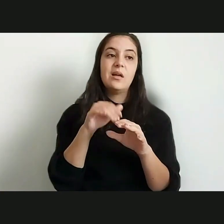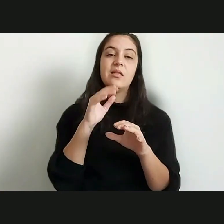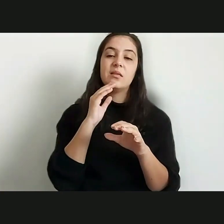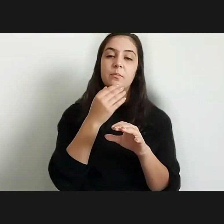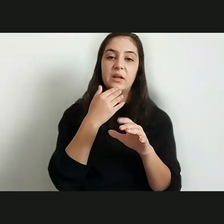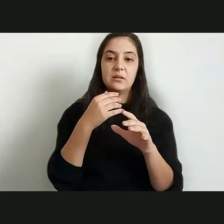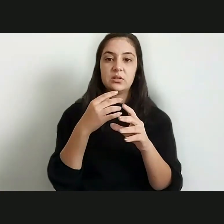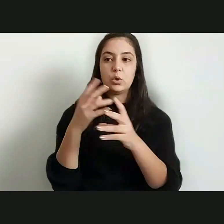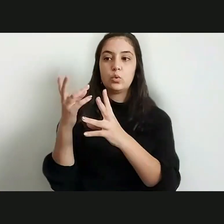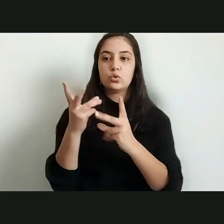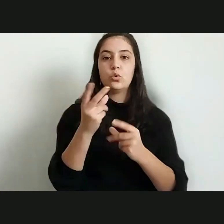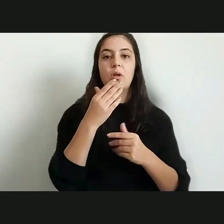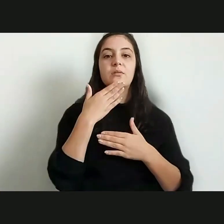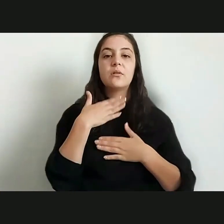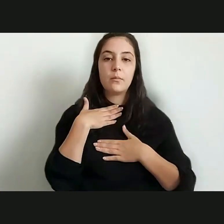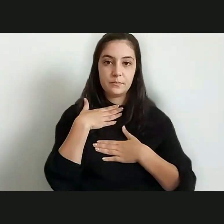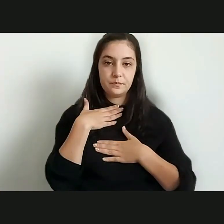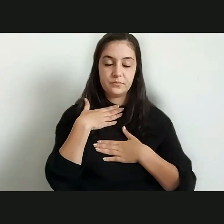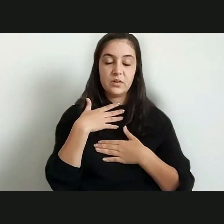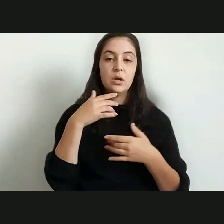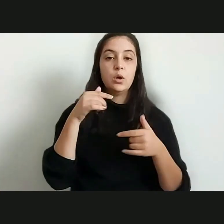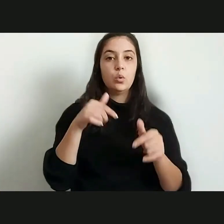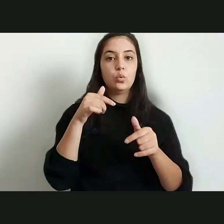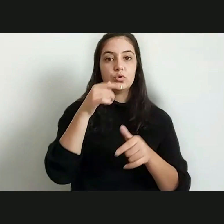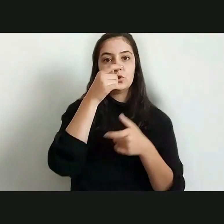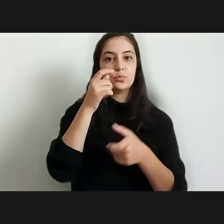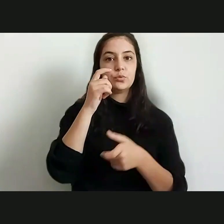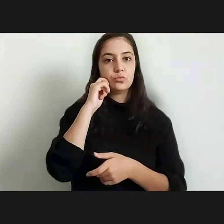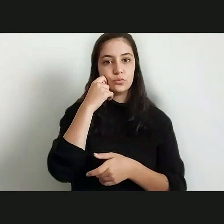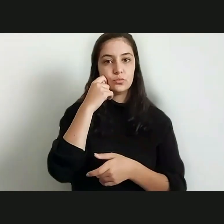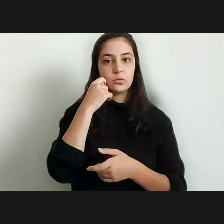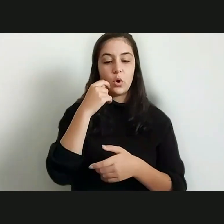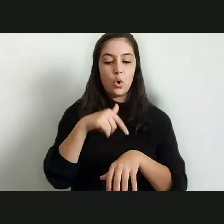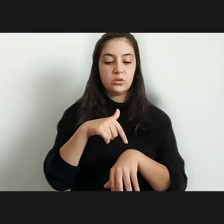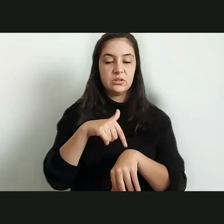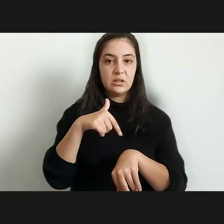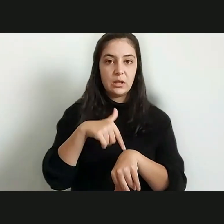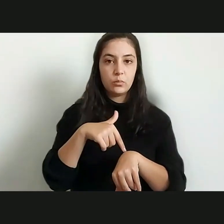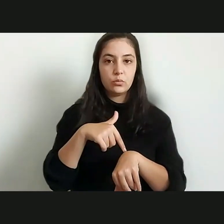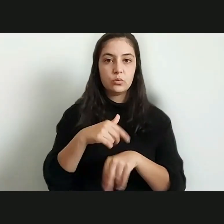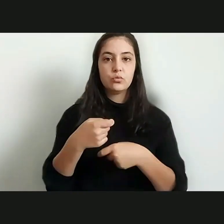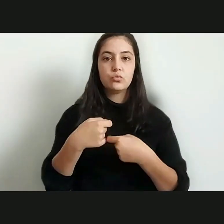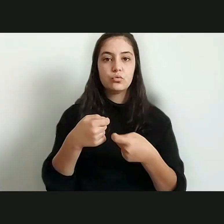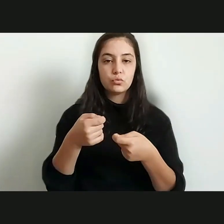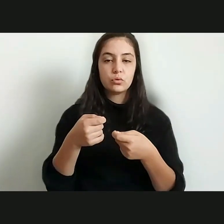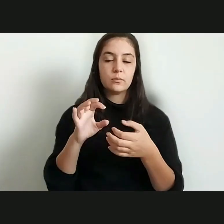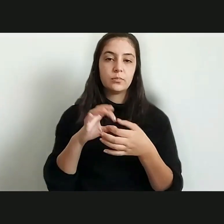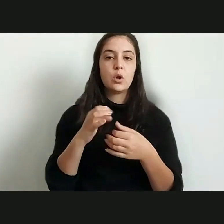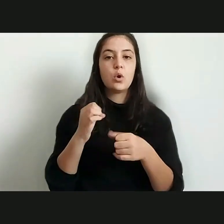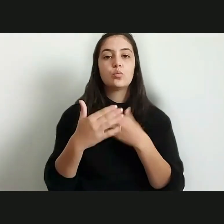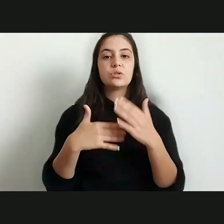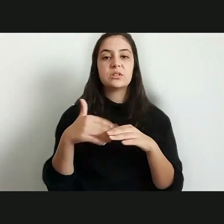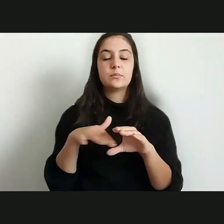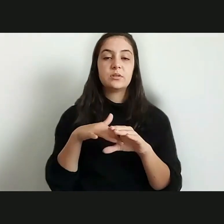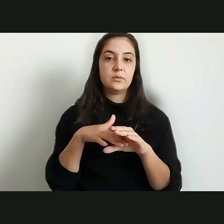que eu quero dizer com isto é que os cidadãos hoje são mais exigentes relativamente ao seu tempo e ao tempo que podem disponibilizar para um processo de participação. E, portanto,